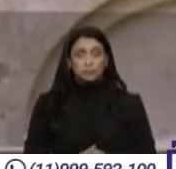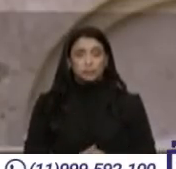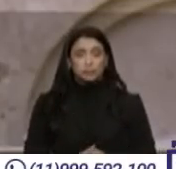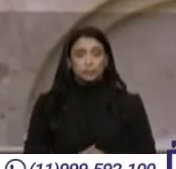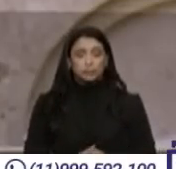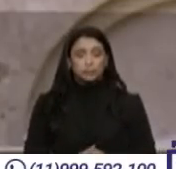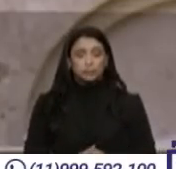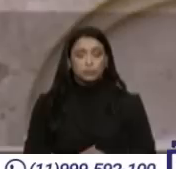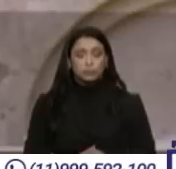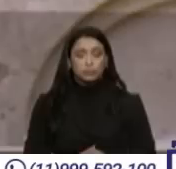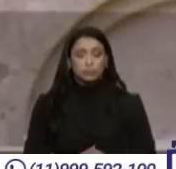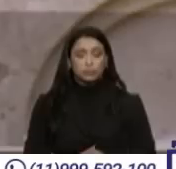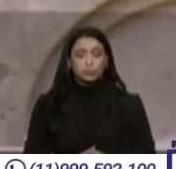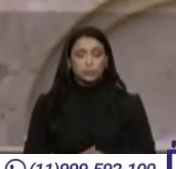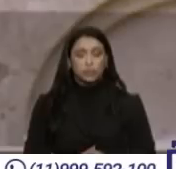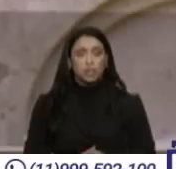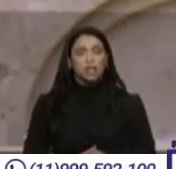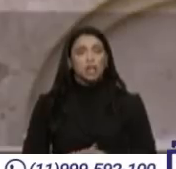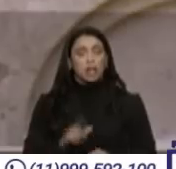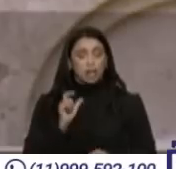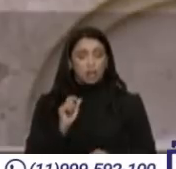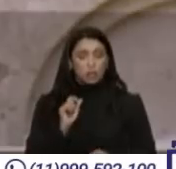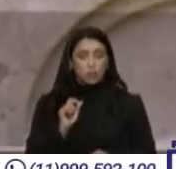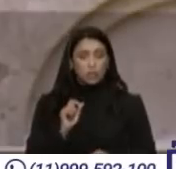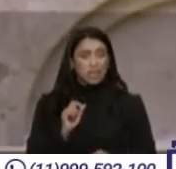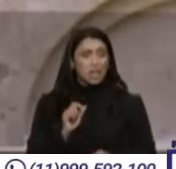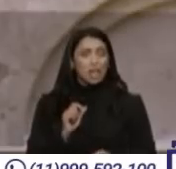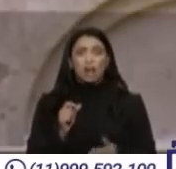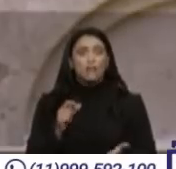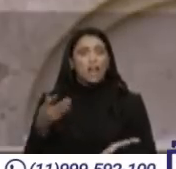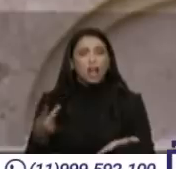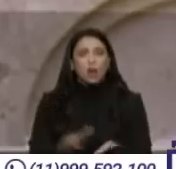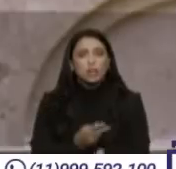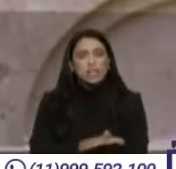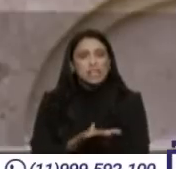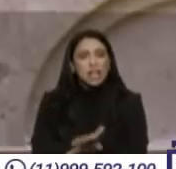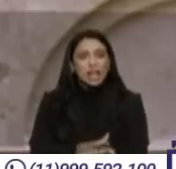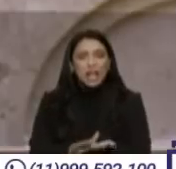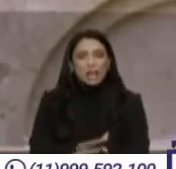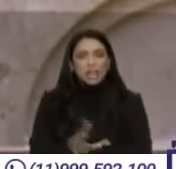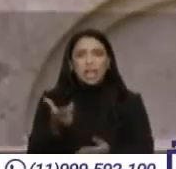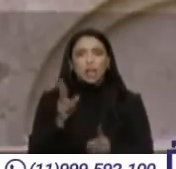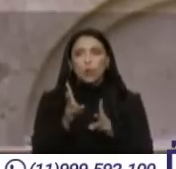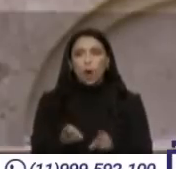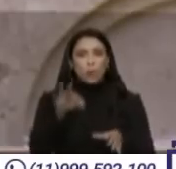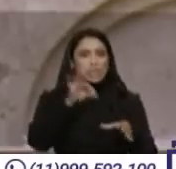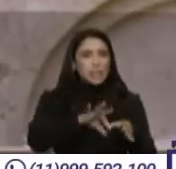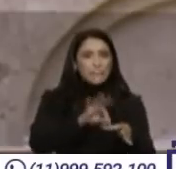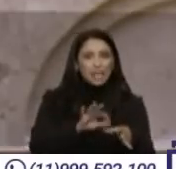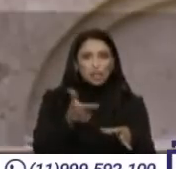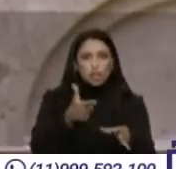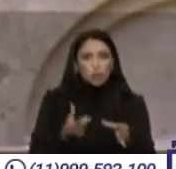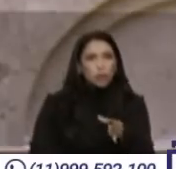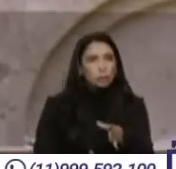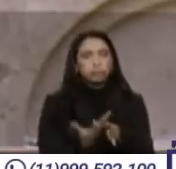nada mais é do que terreno infértil, incapaz de germinar as sementes de que